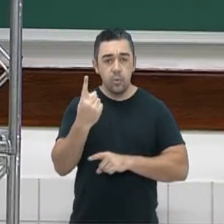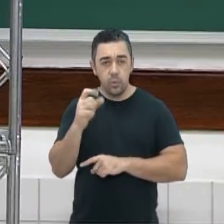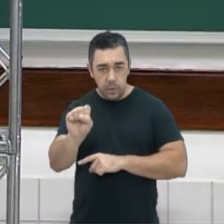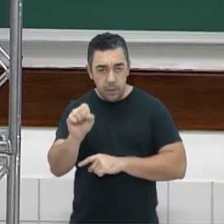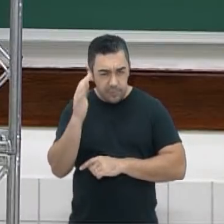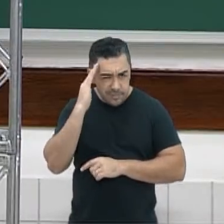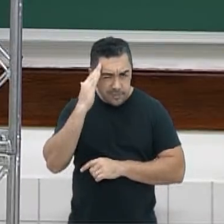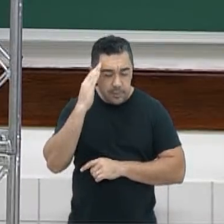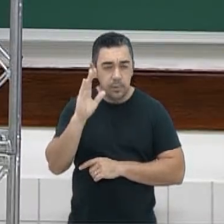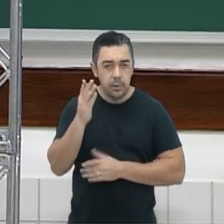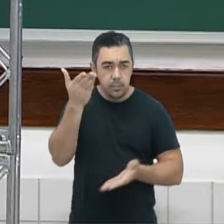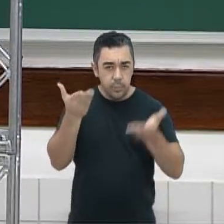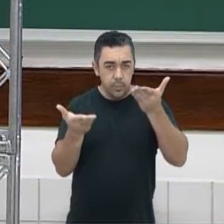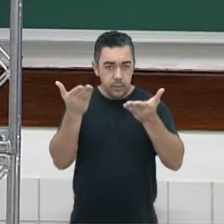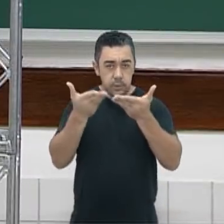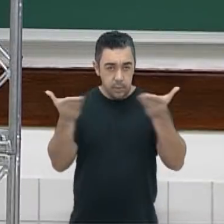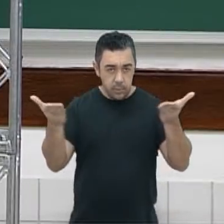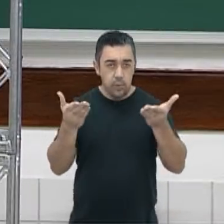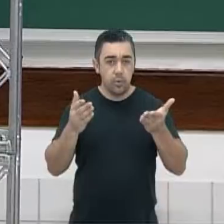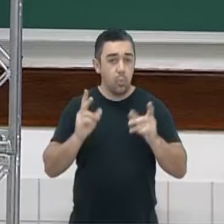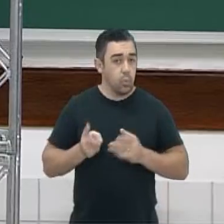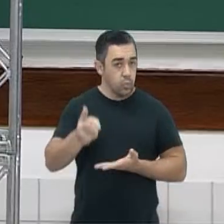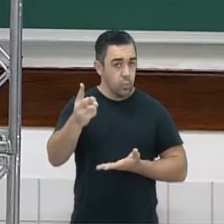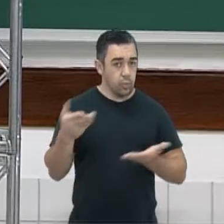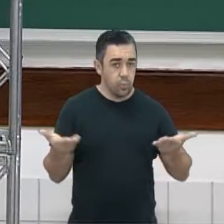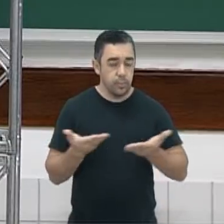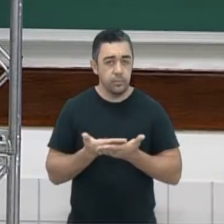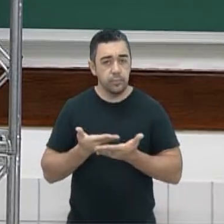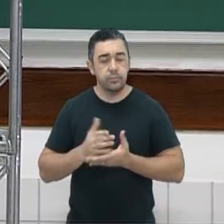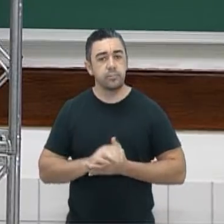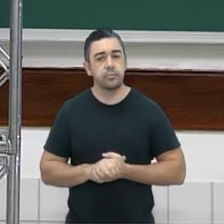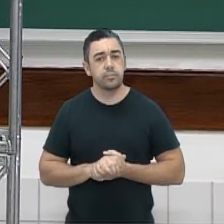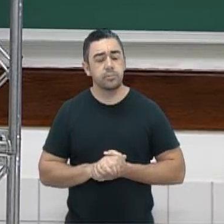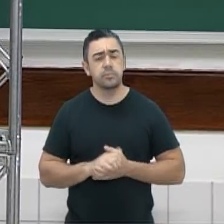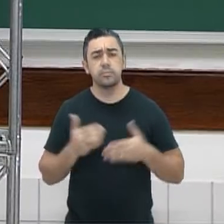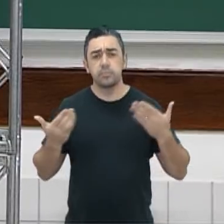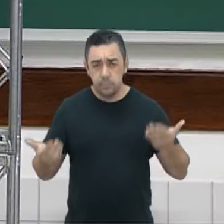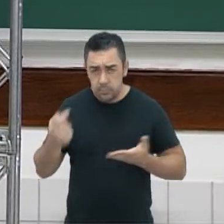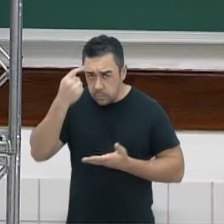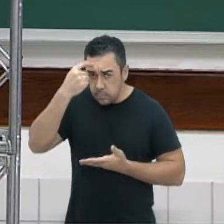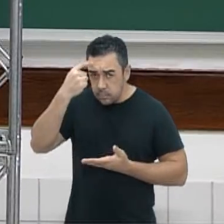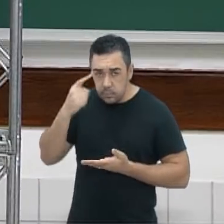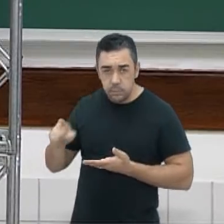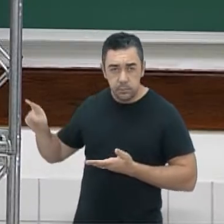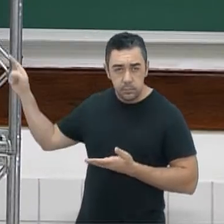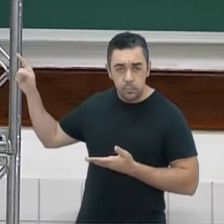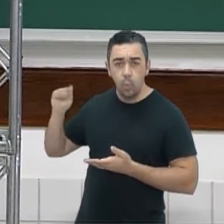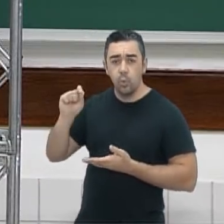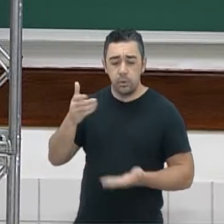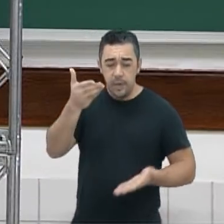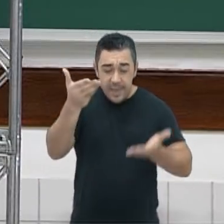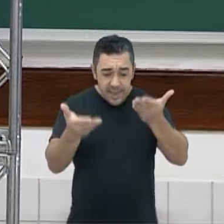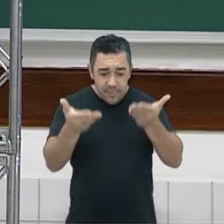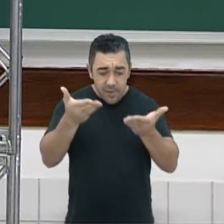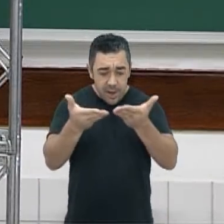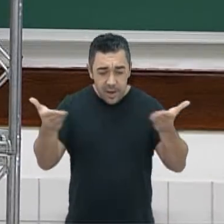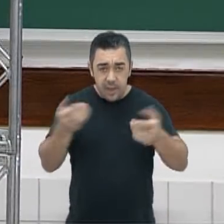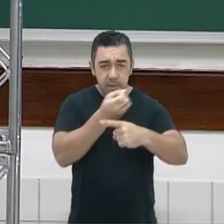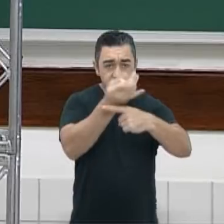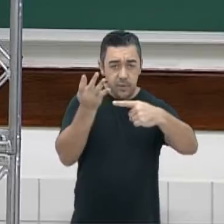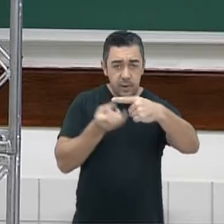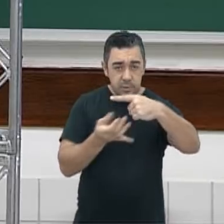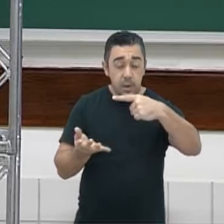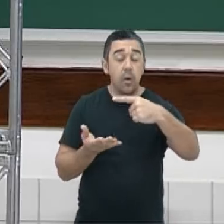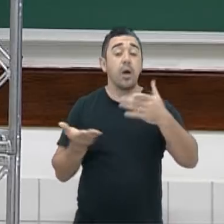Tudo bem? Vamos continuar nossa aula? Muito bem. Pensando em equivalências de frações,